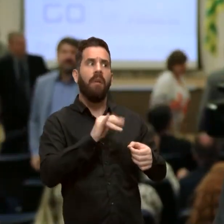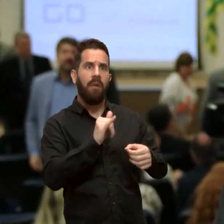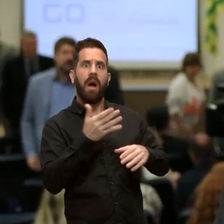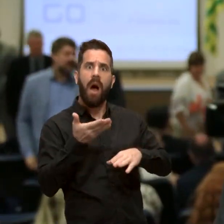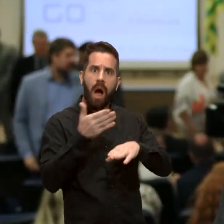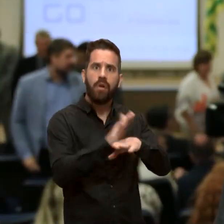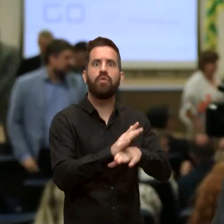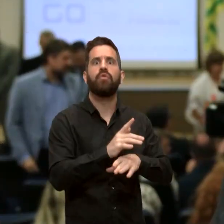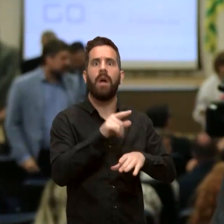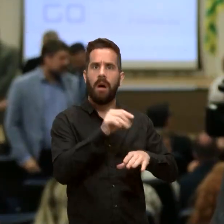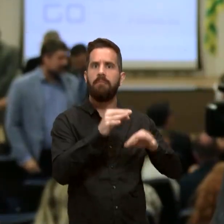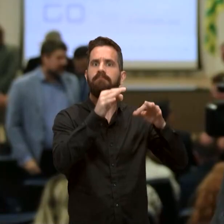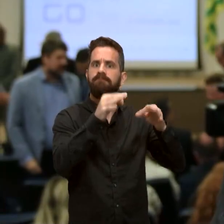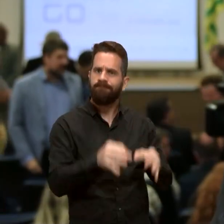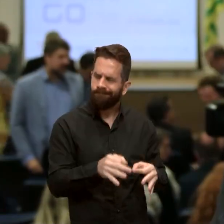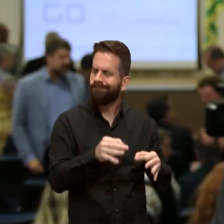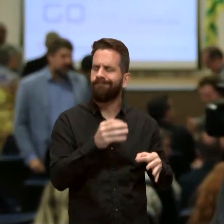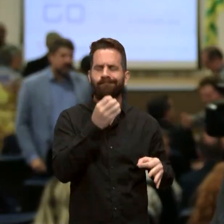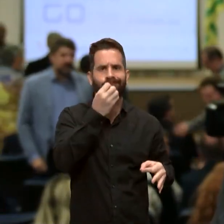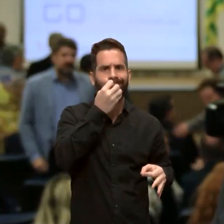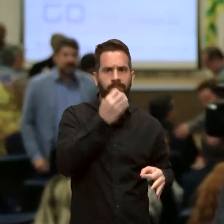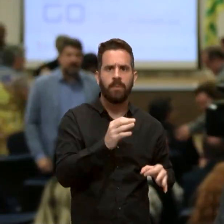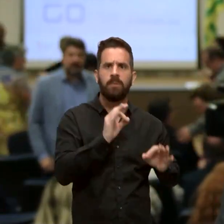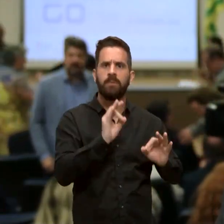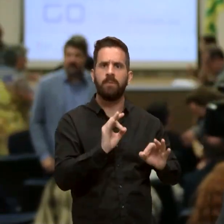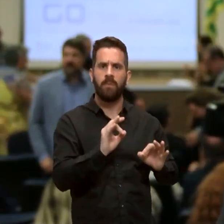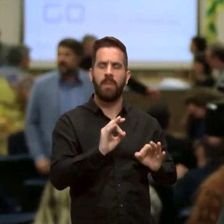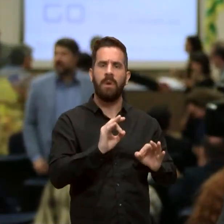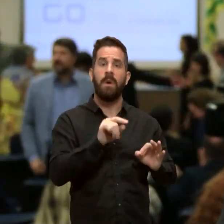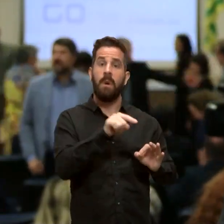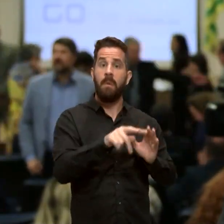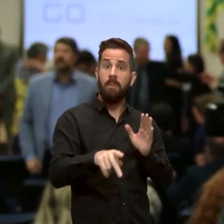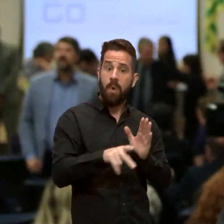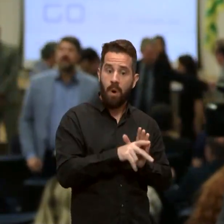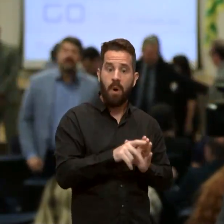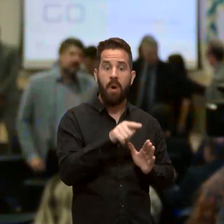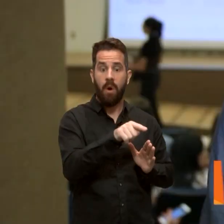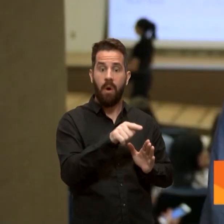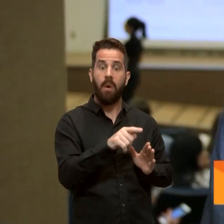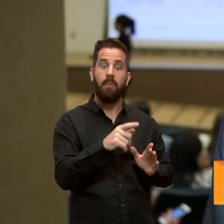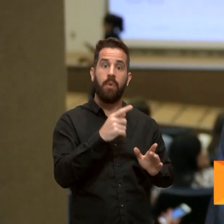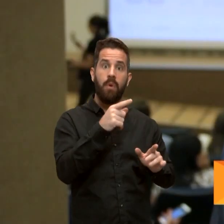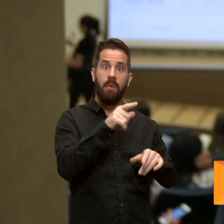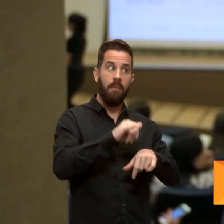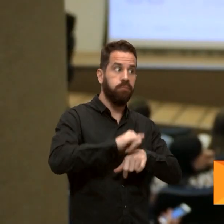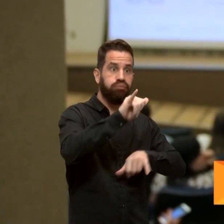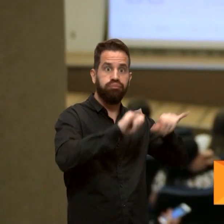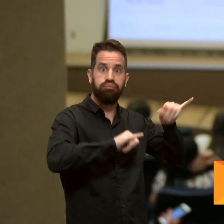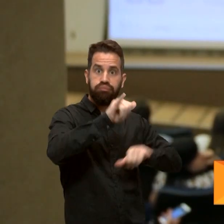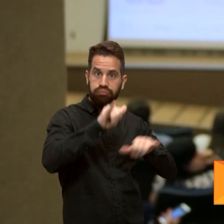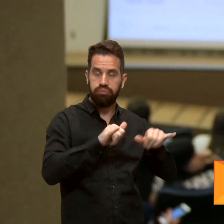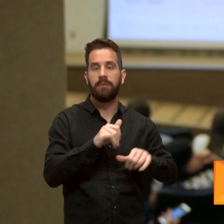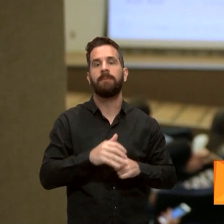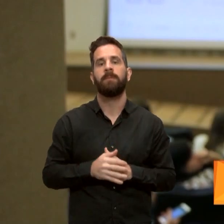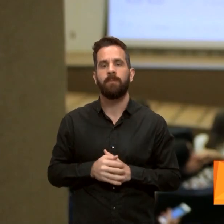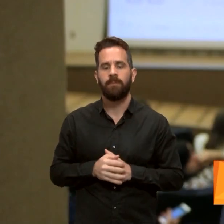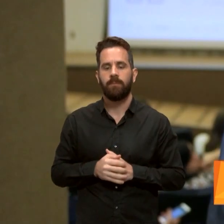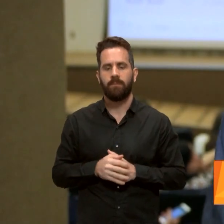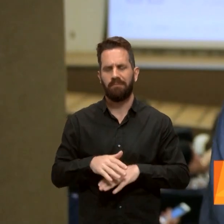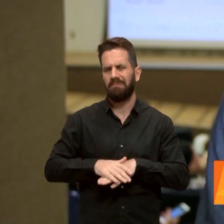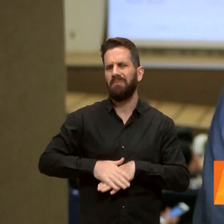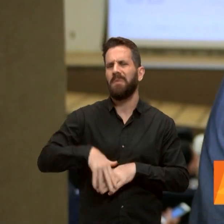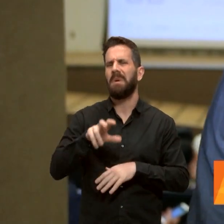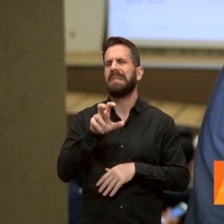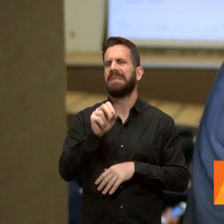muito grande ao CO2 emissões. Há mais de 50 anos, a Alemanha e o Brasil